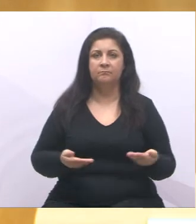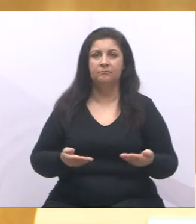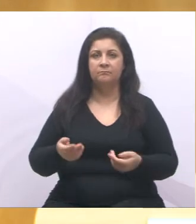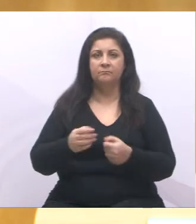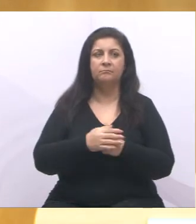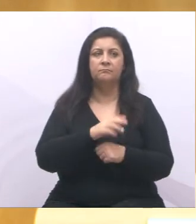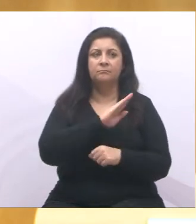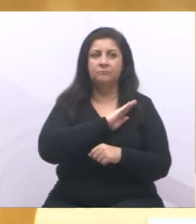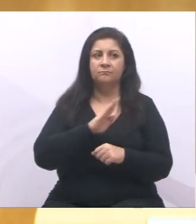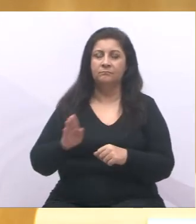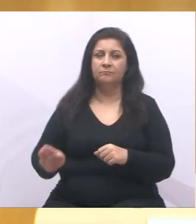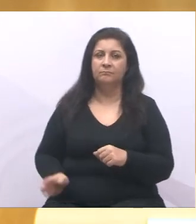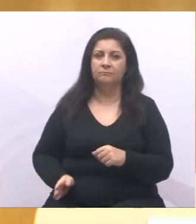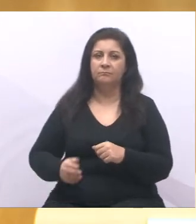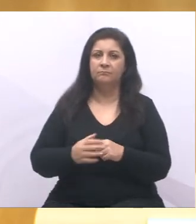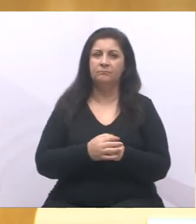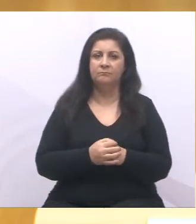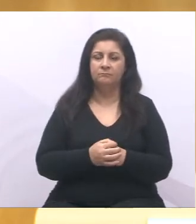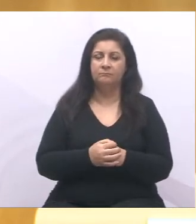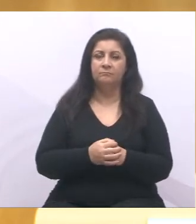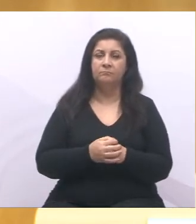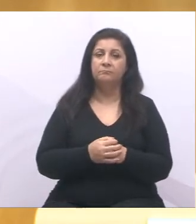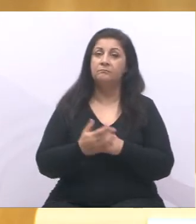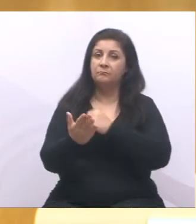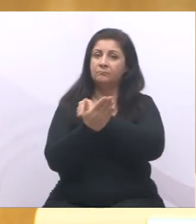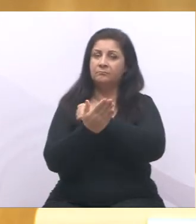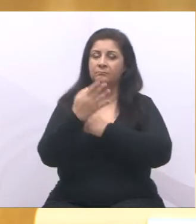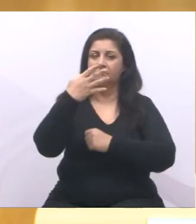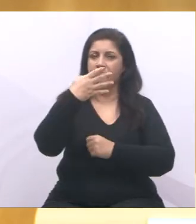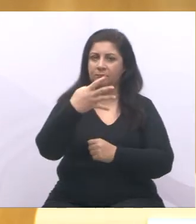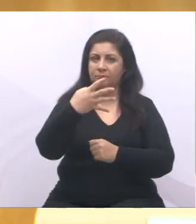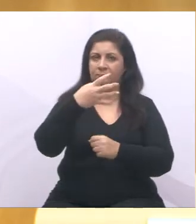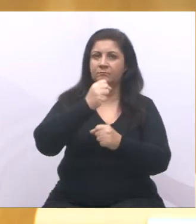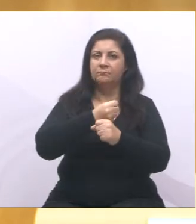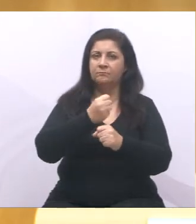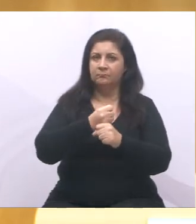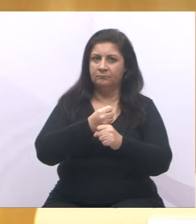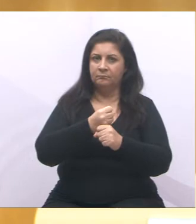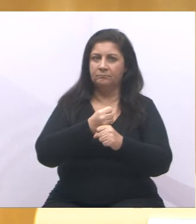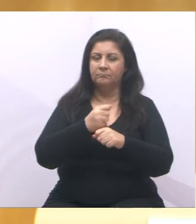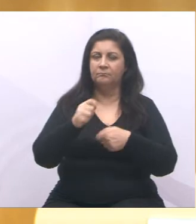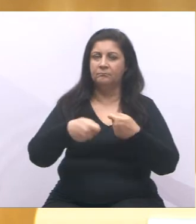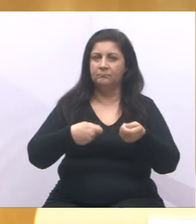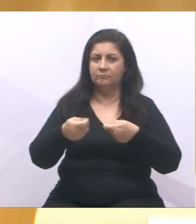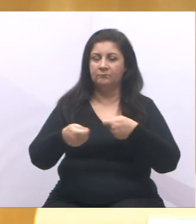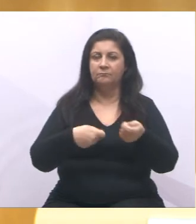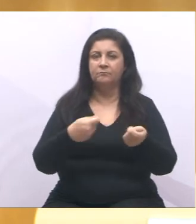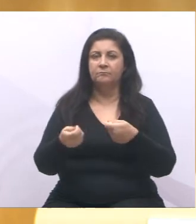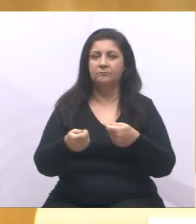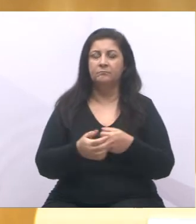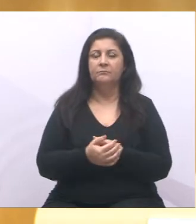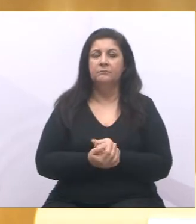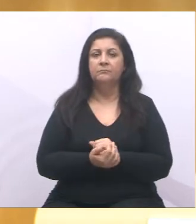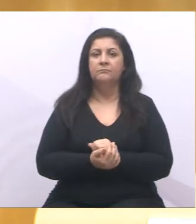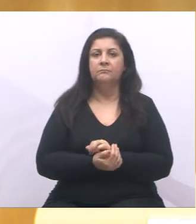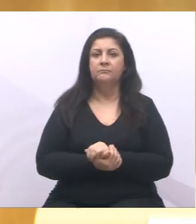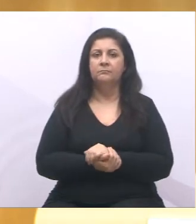foram responsáveis por 4 anos de gestão, cujo resultado foi consagrado nas urnas.